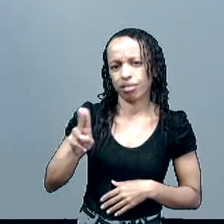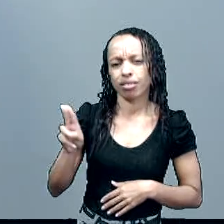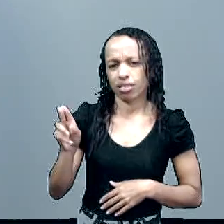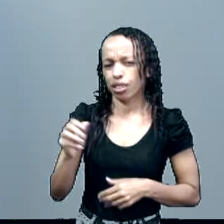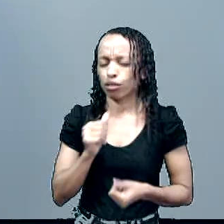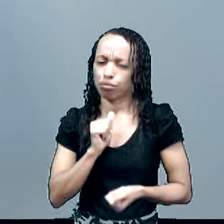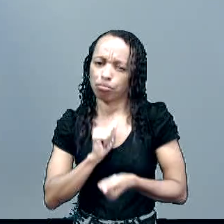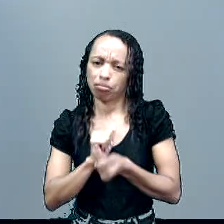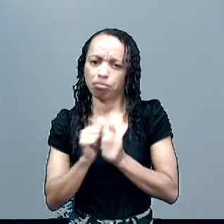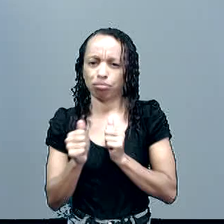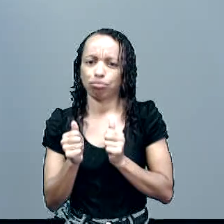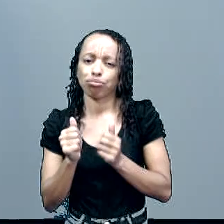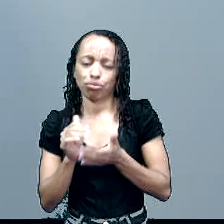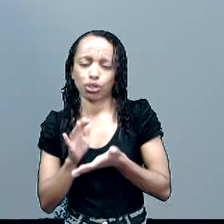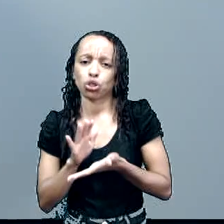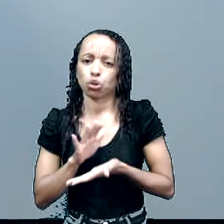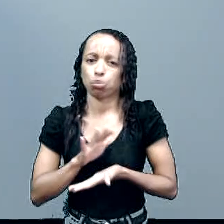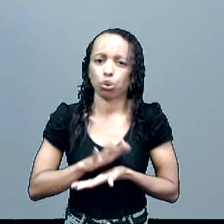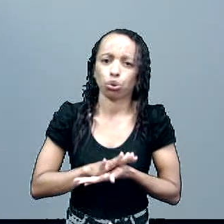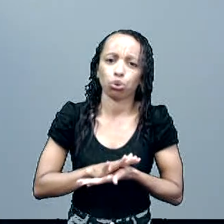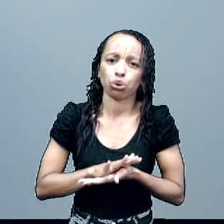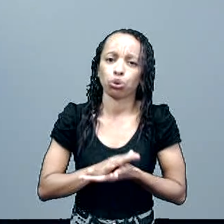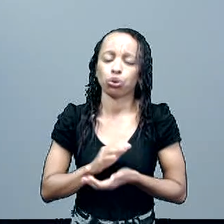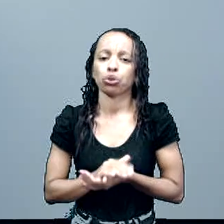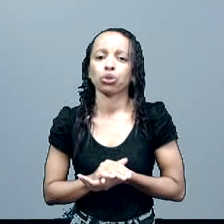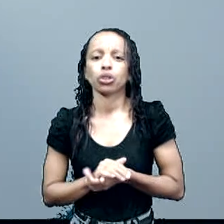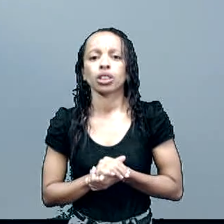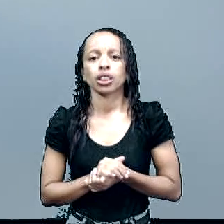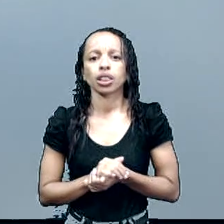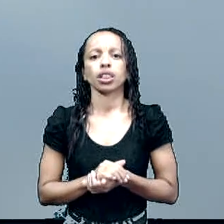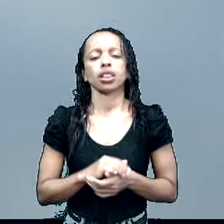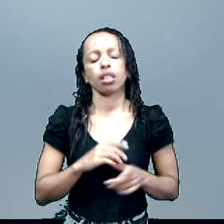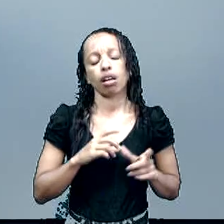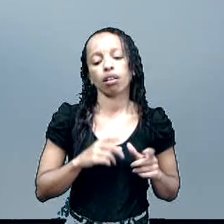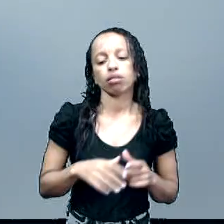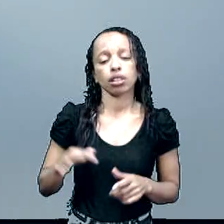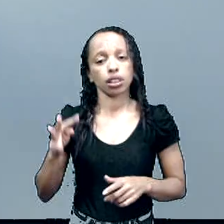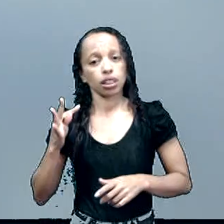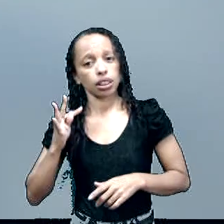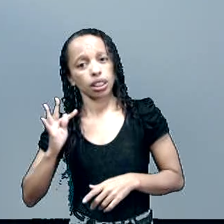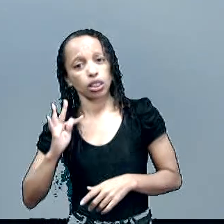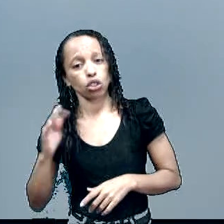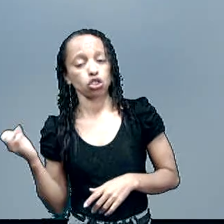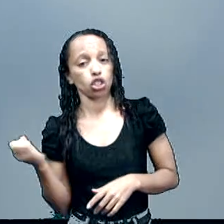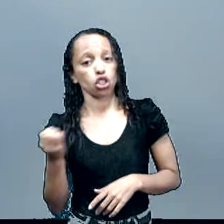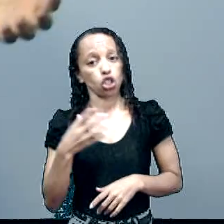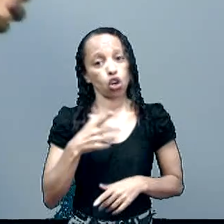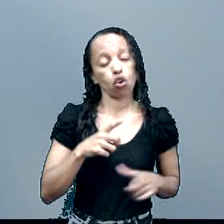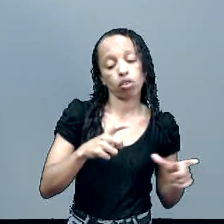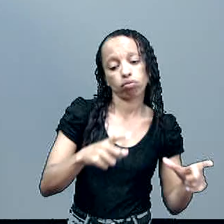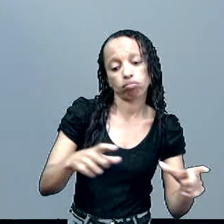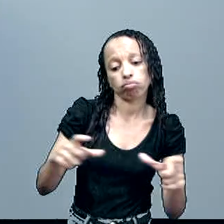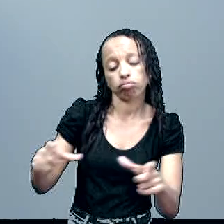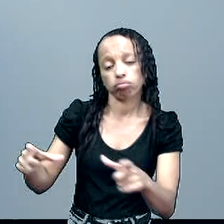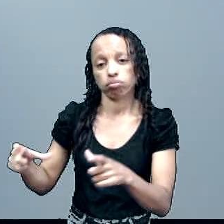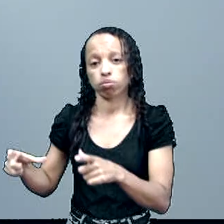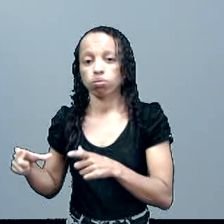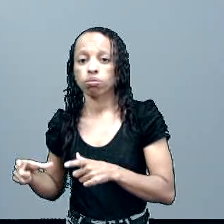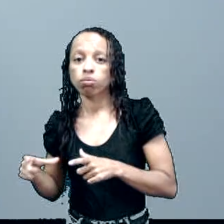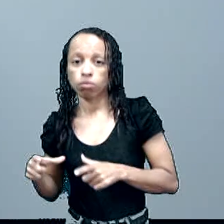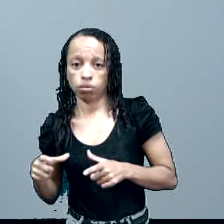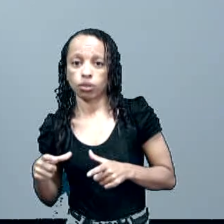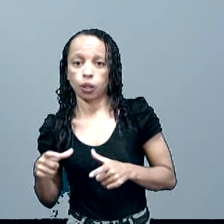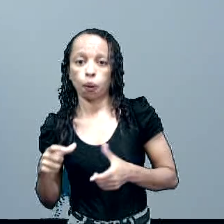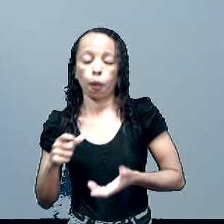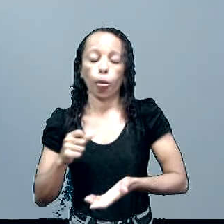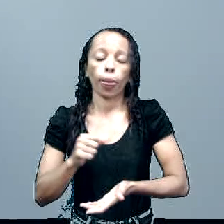aplicadas à localização apesar de talvez não usar nenhum astrolábio nem a bússola tem um GP